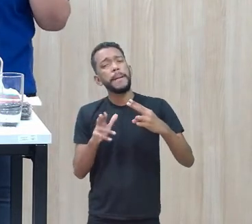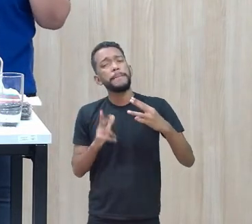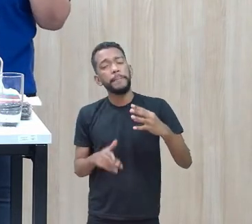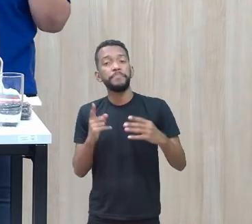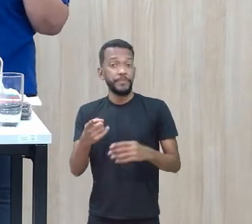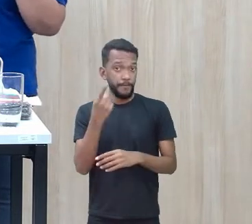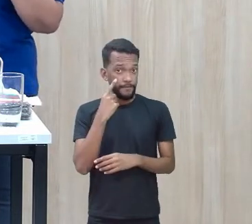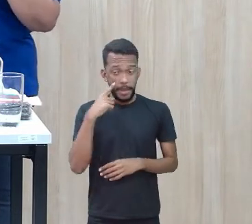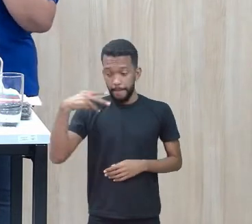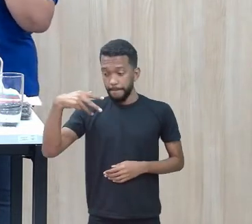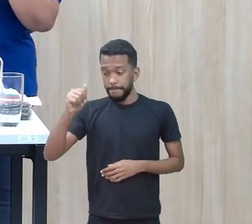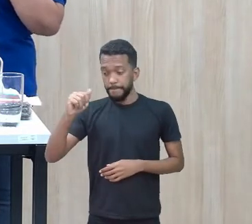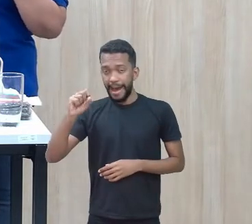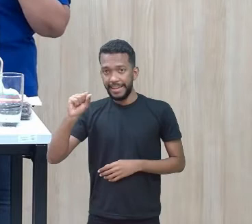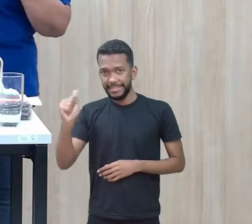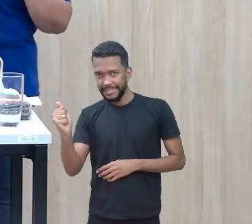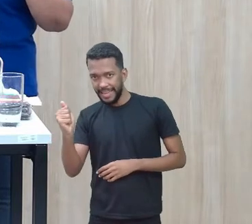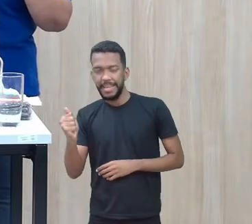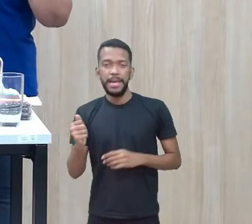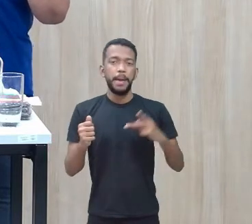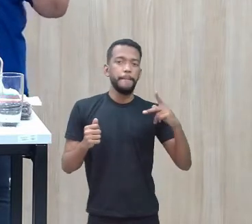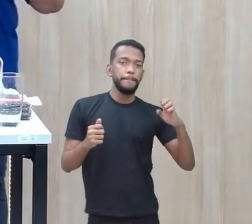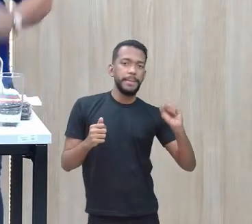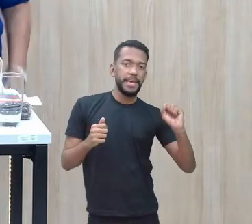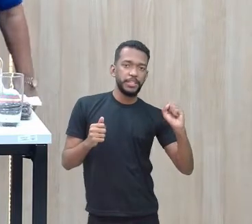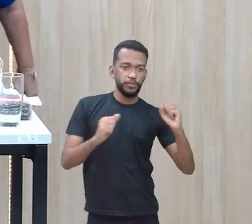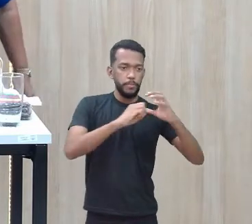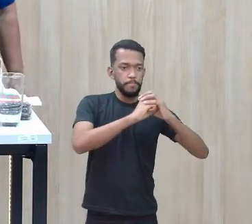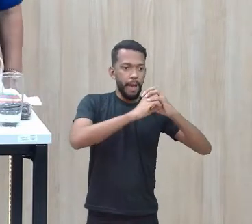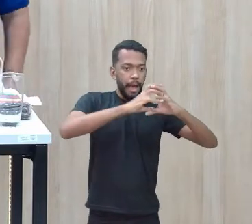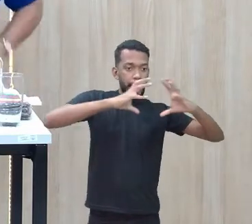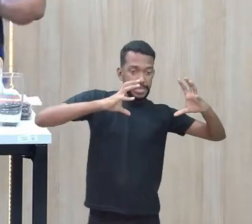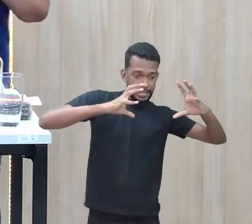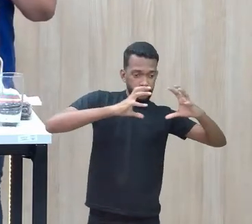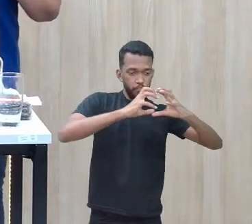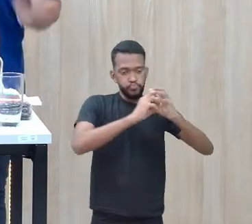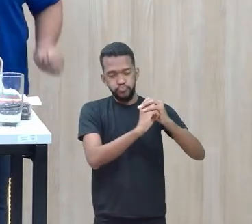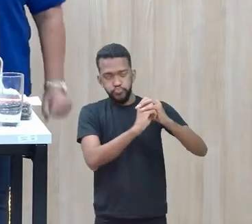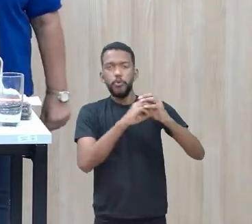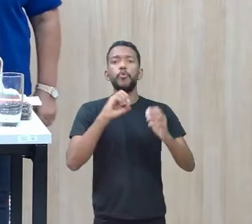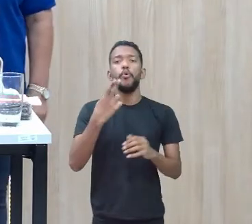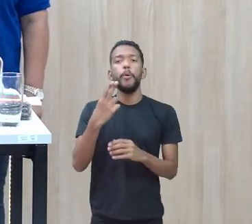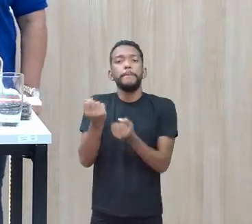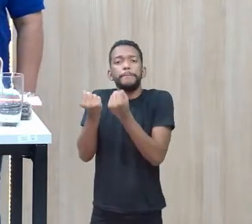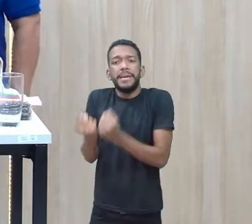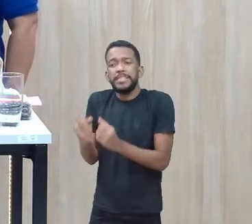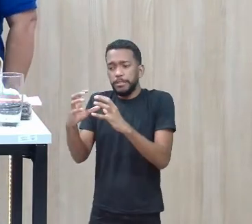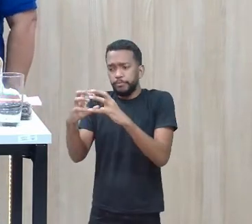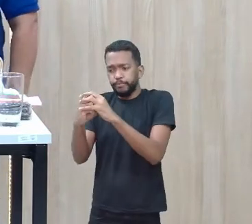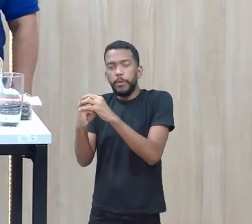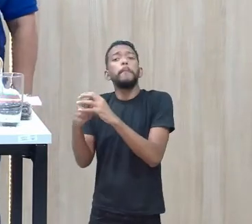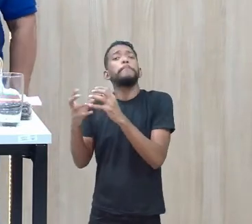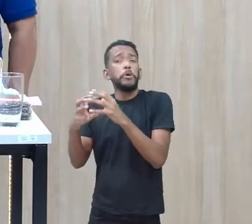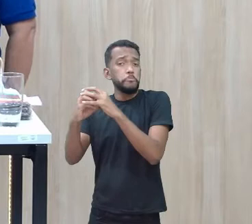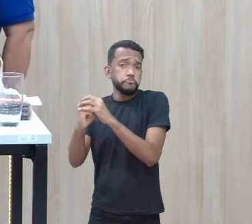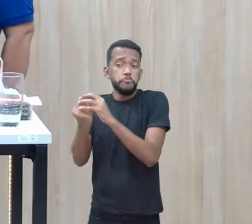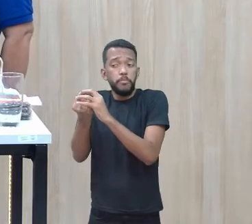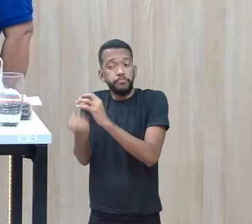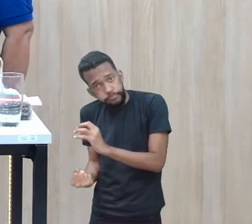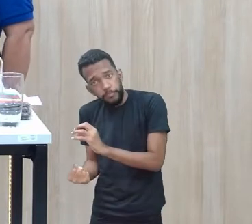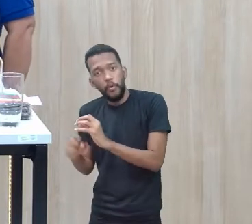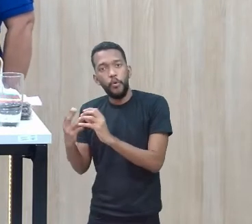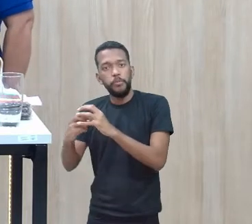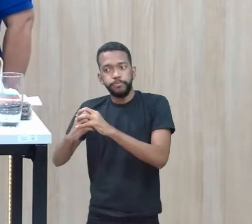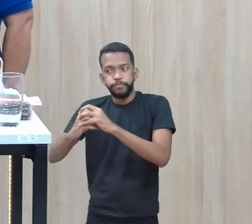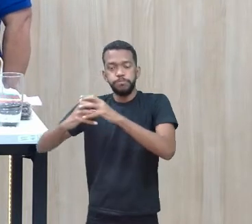peso, ok? Mas vamos lá. E eu trouxe para vocês aí uma definição, para rapidinho a gente poder